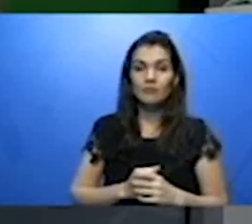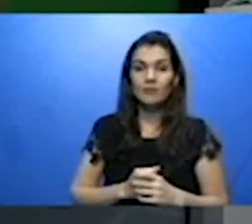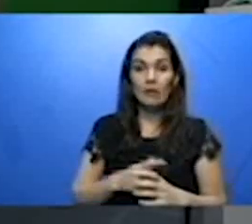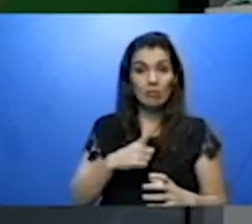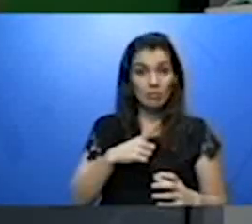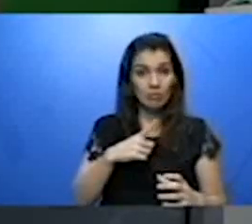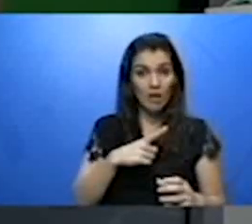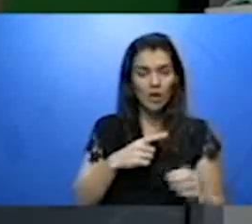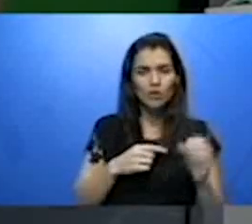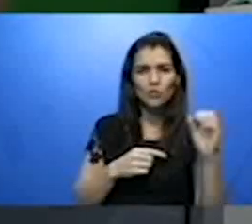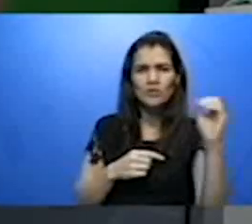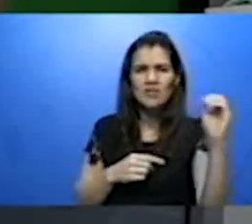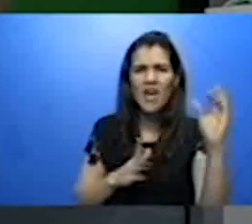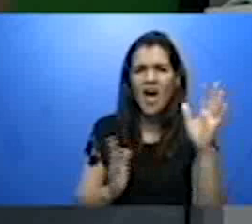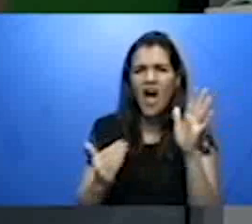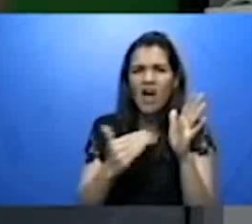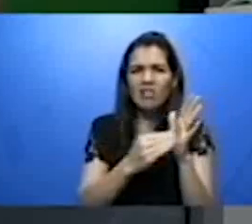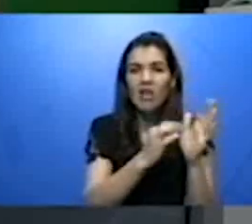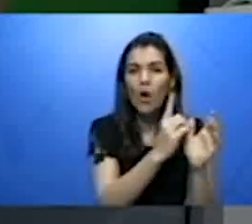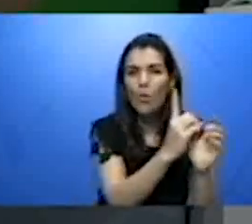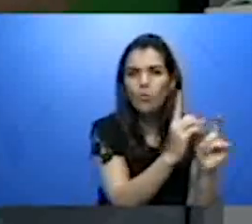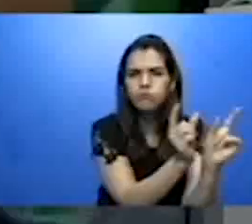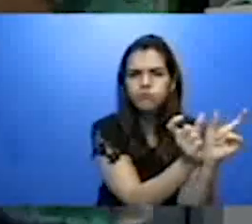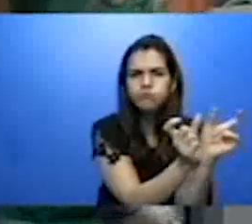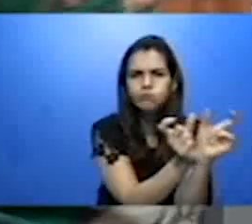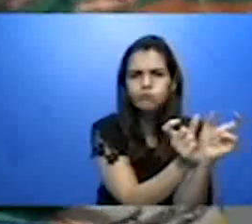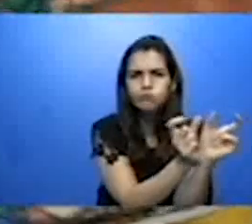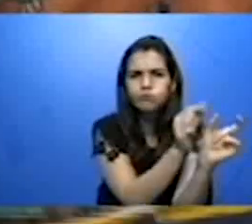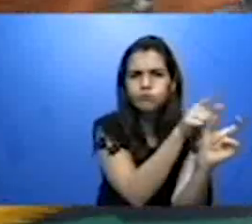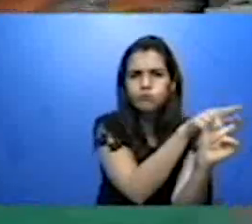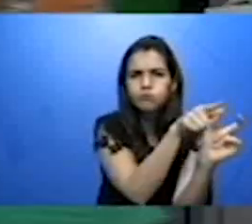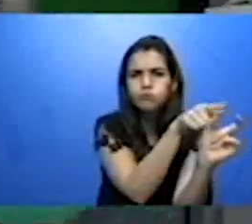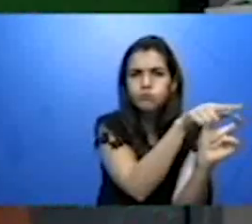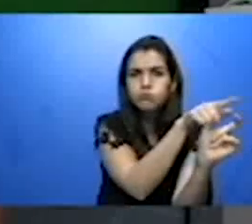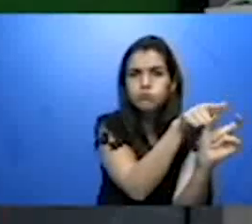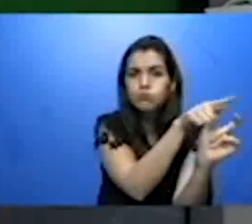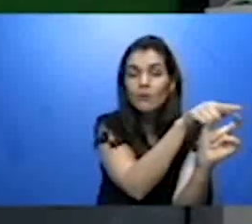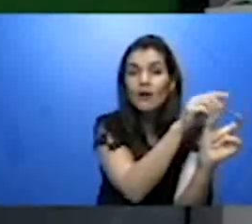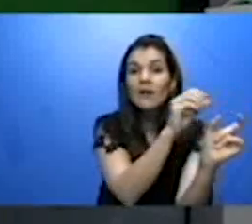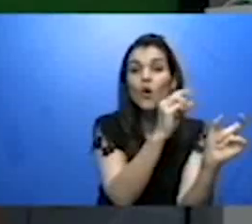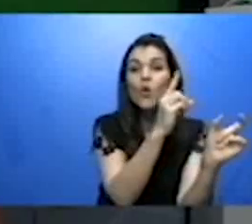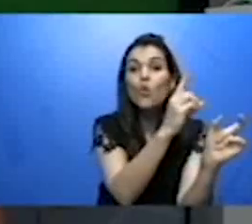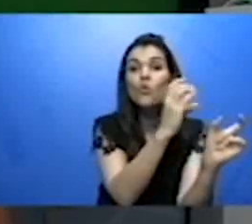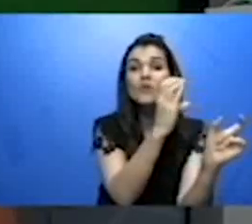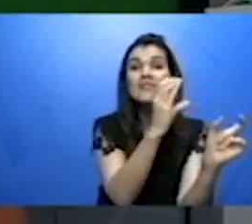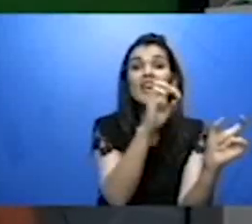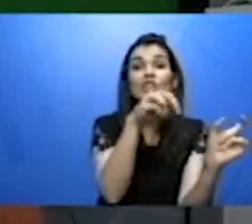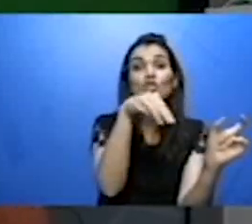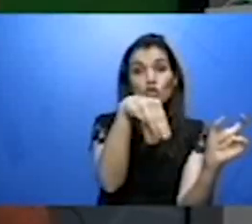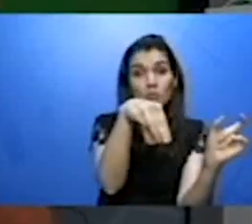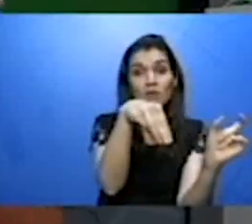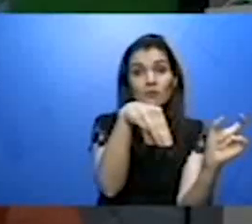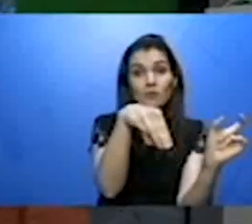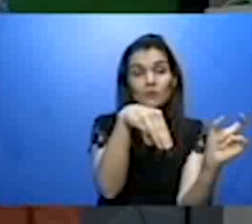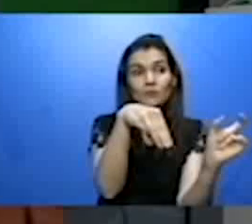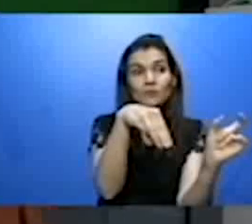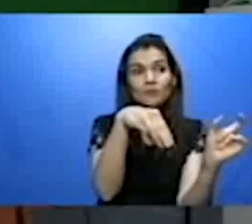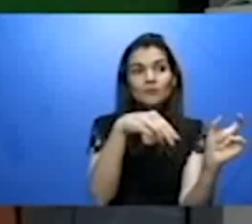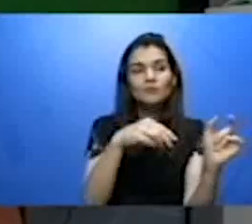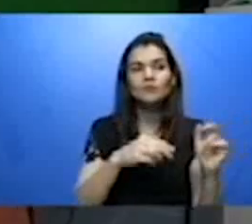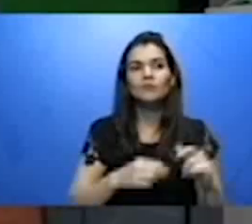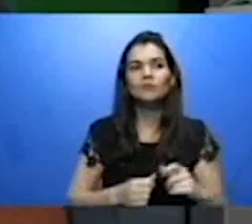do zero até chegar no um um centímetro que essa medida aqui ó tem centímetro